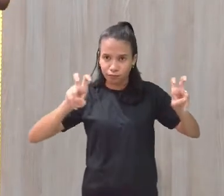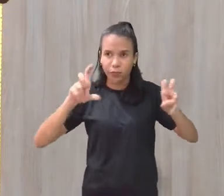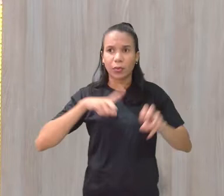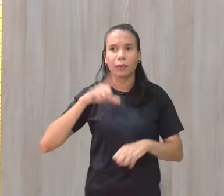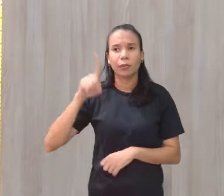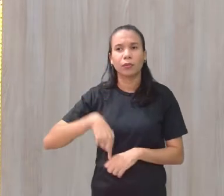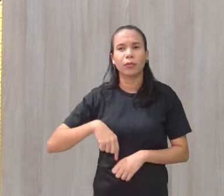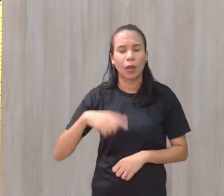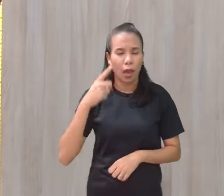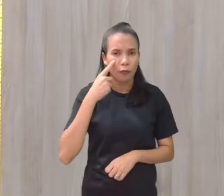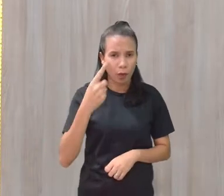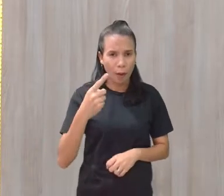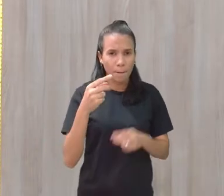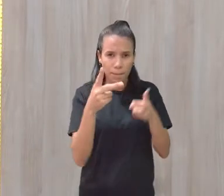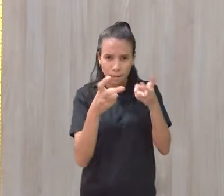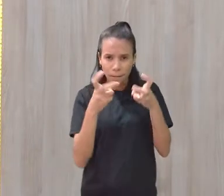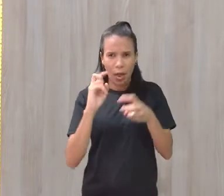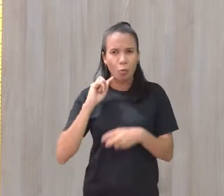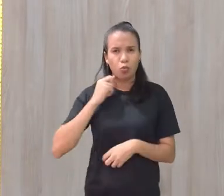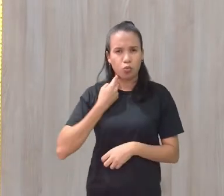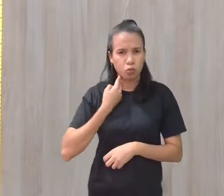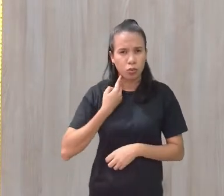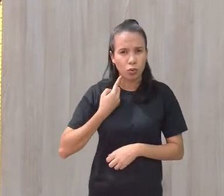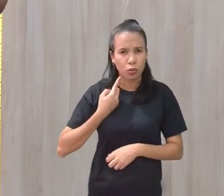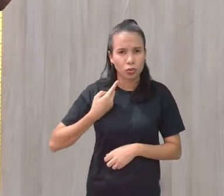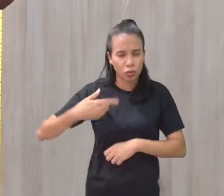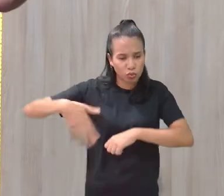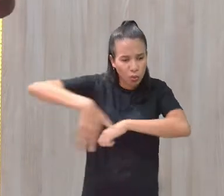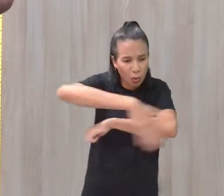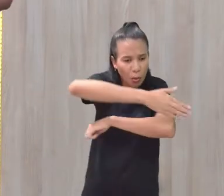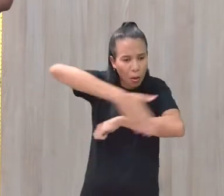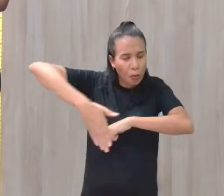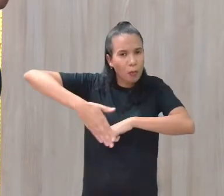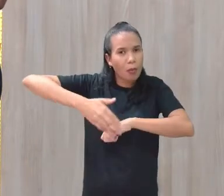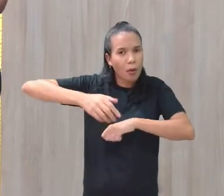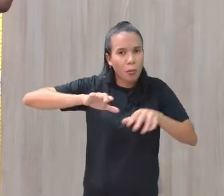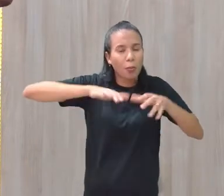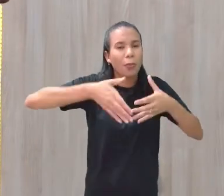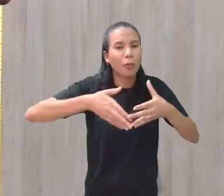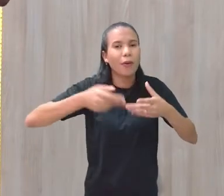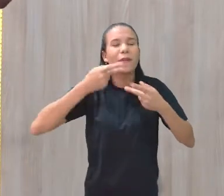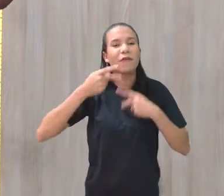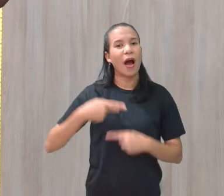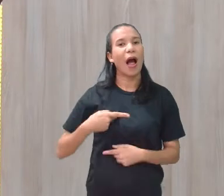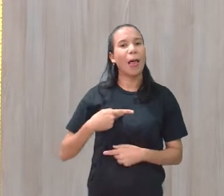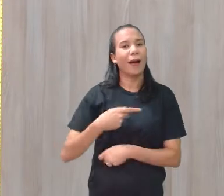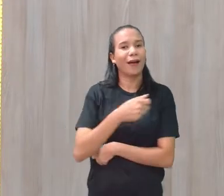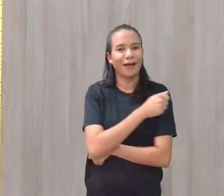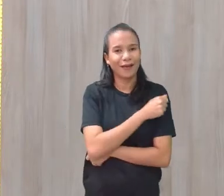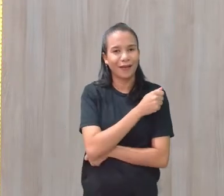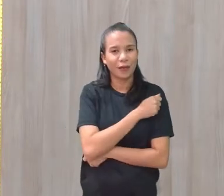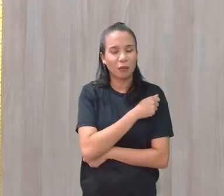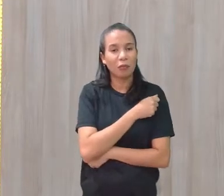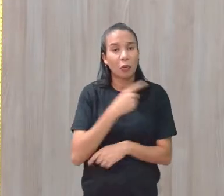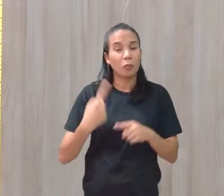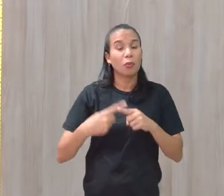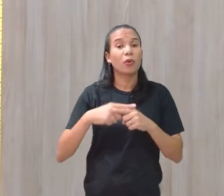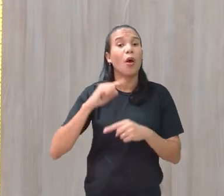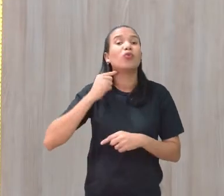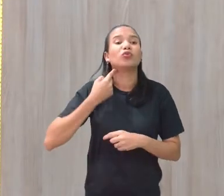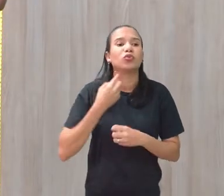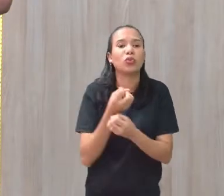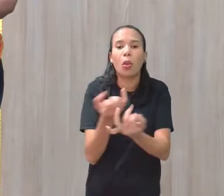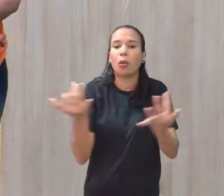acompanhando, você percebe a poluição aí na sua comunidade, diz pra gente, certo? Porque poluição está em todo lugar. É verdade. E aí